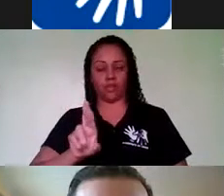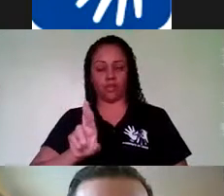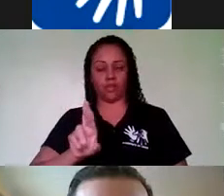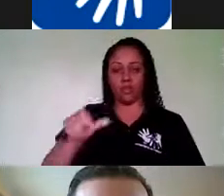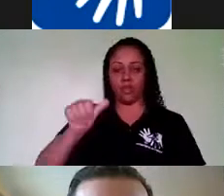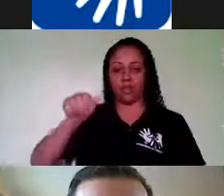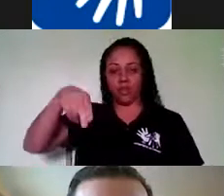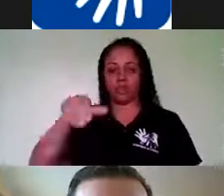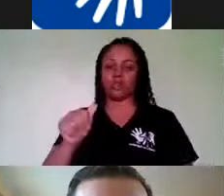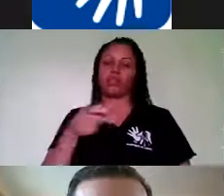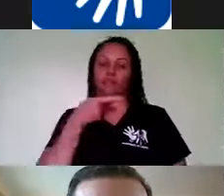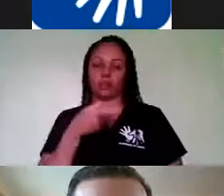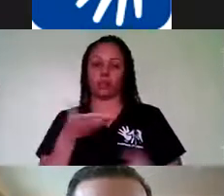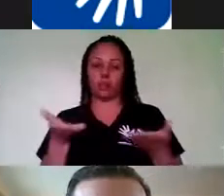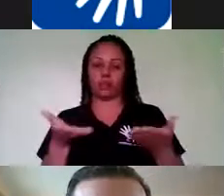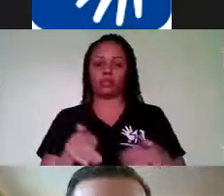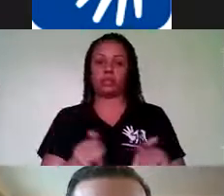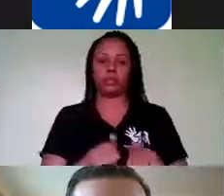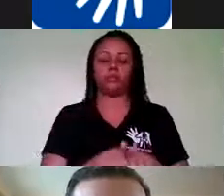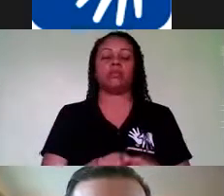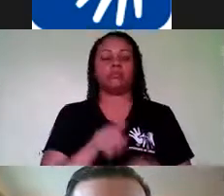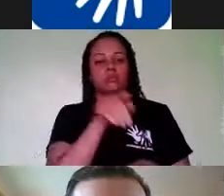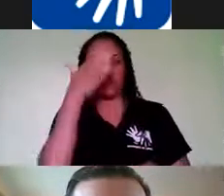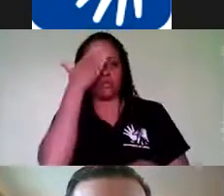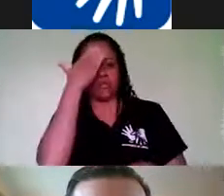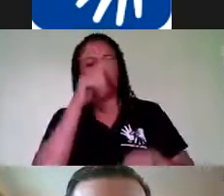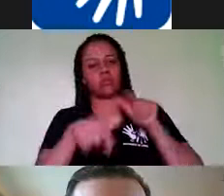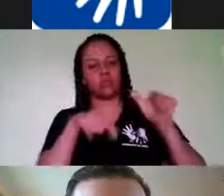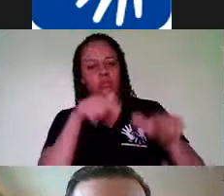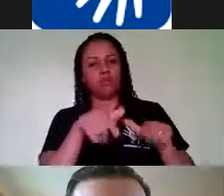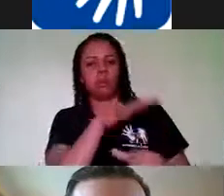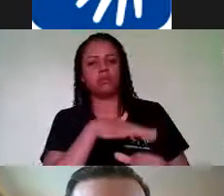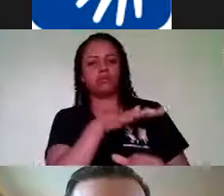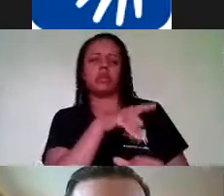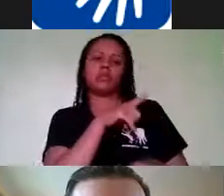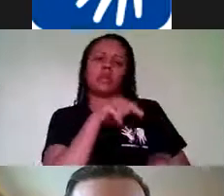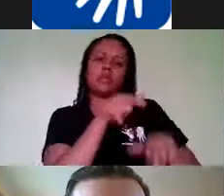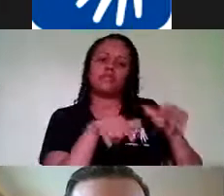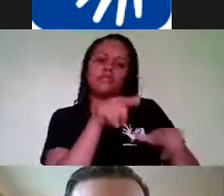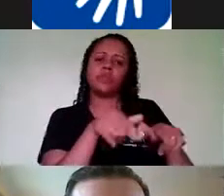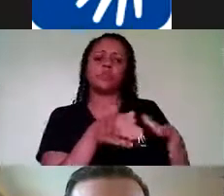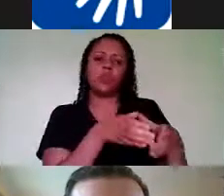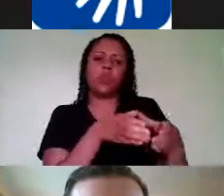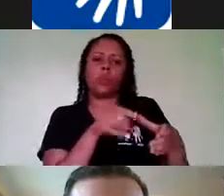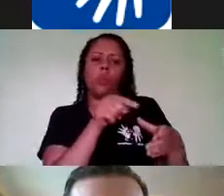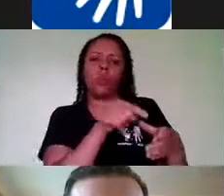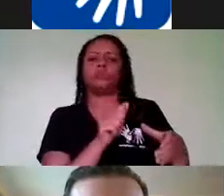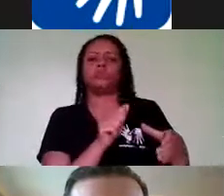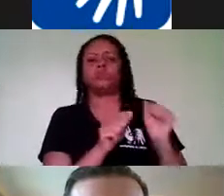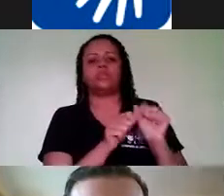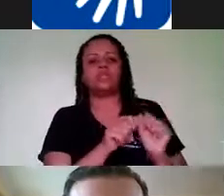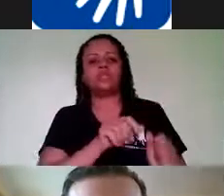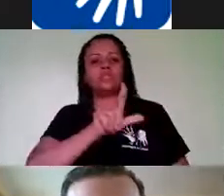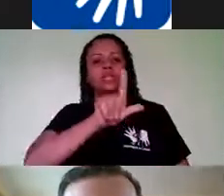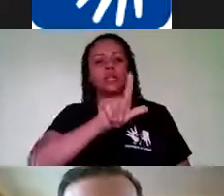eu trabalho com a classificação internacional de funcionalidade e tenho feito serviços, né, com a minha equipe de emissão de laudos